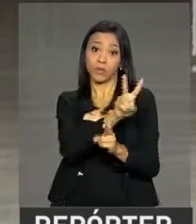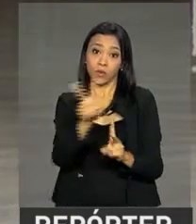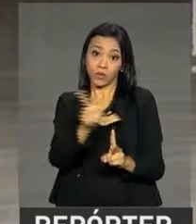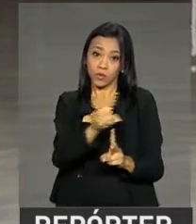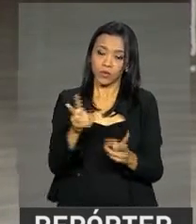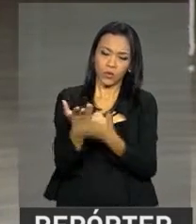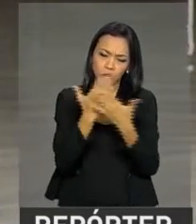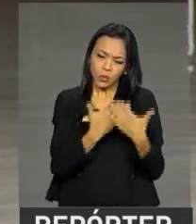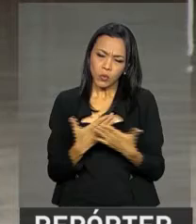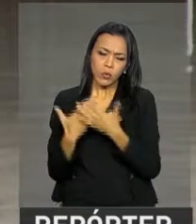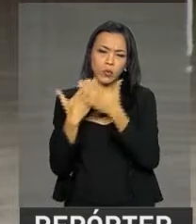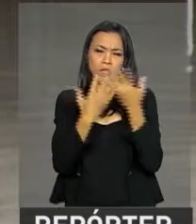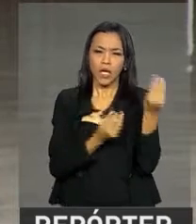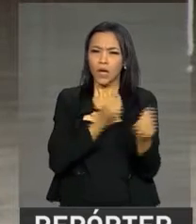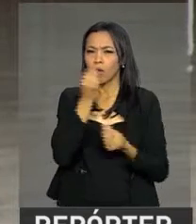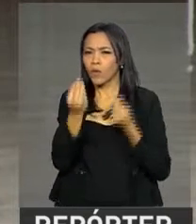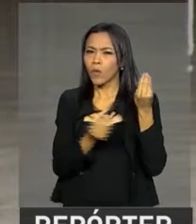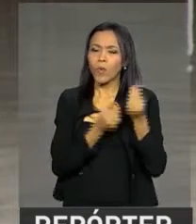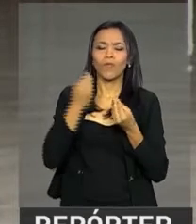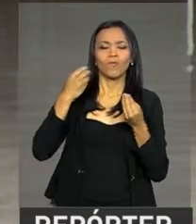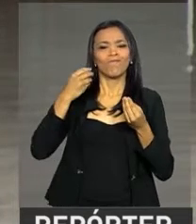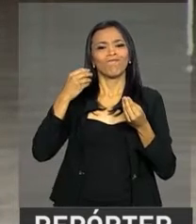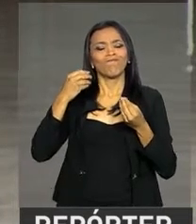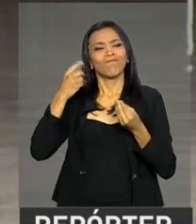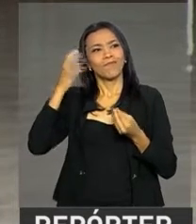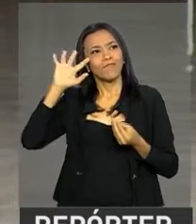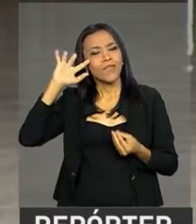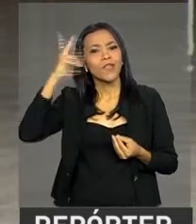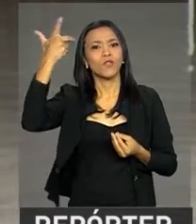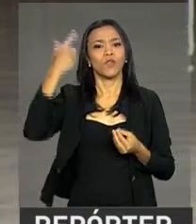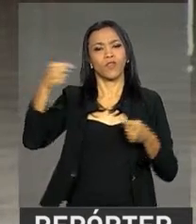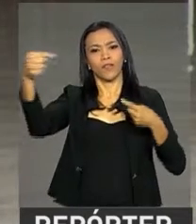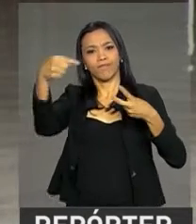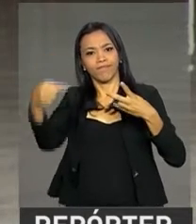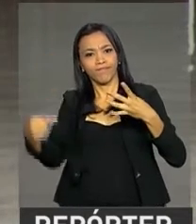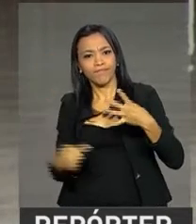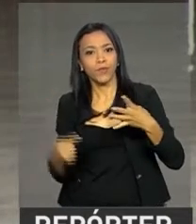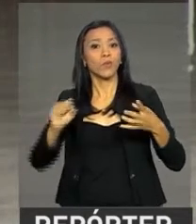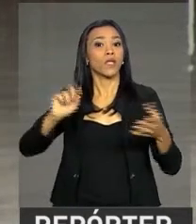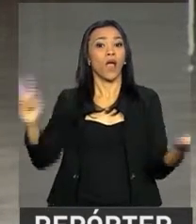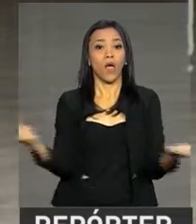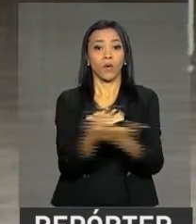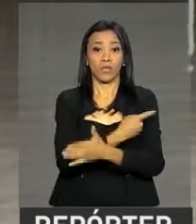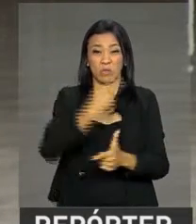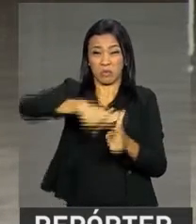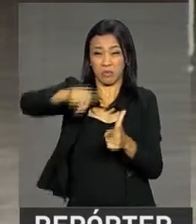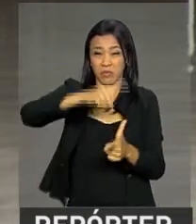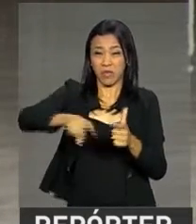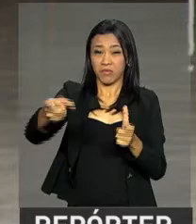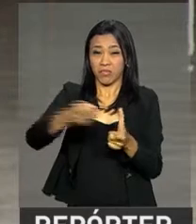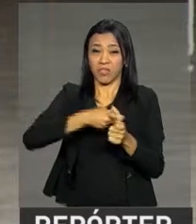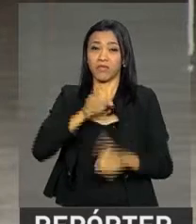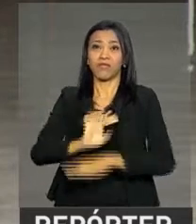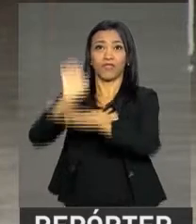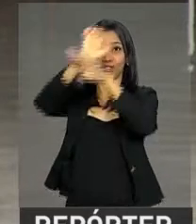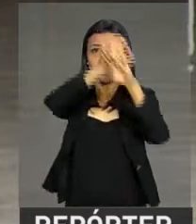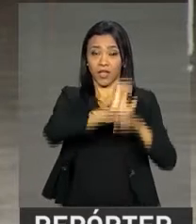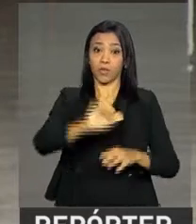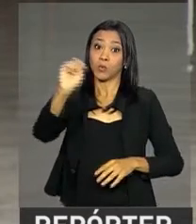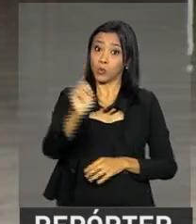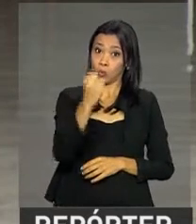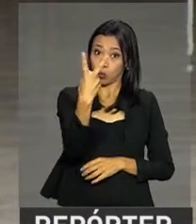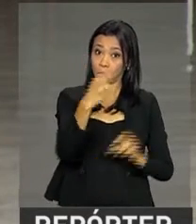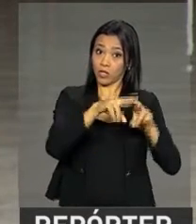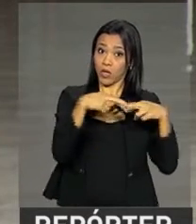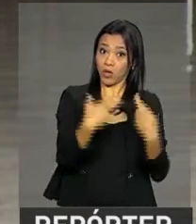a estudar com cuidado o assunto para buscar uma solução para o desequilíbrio da conta nos estados. Serão duas reuniões. A primeira